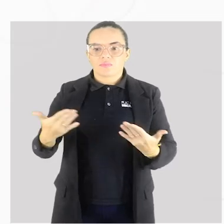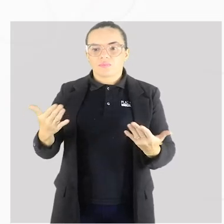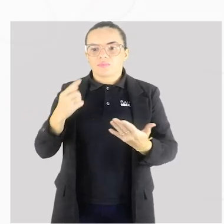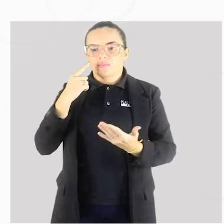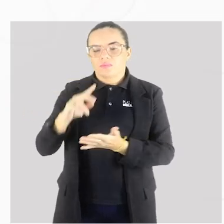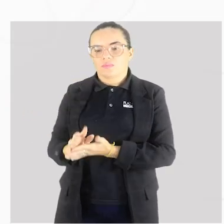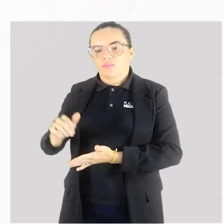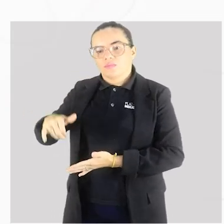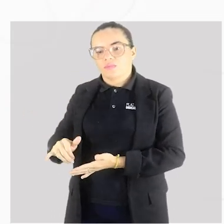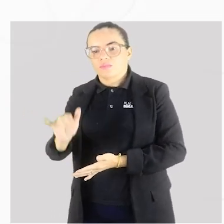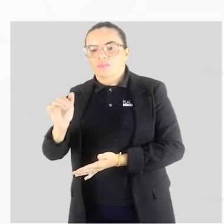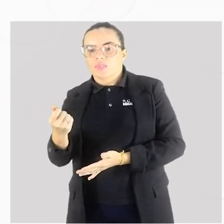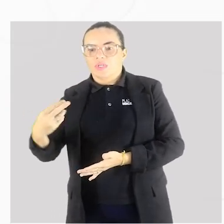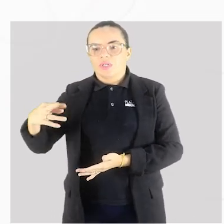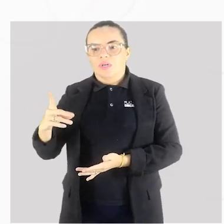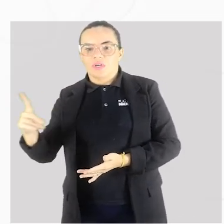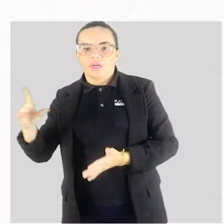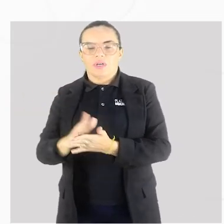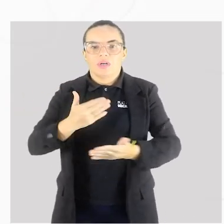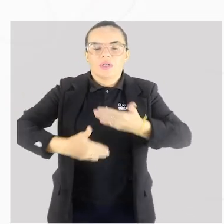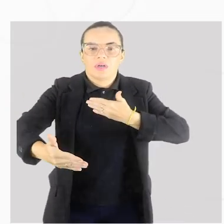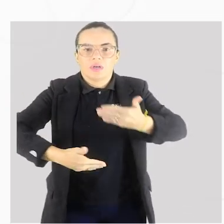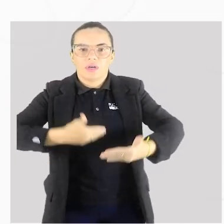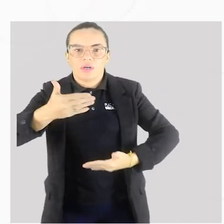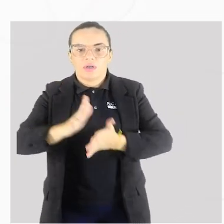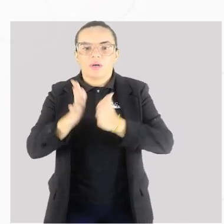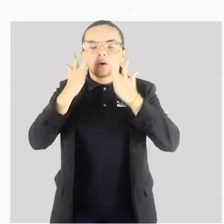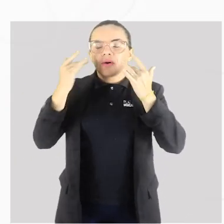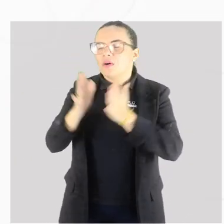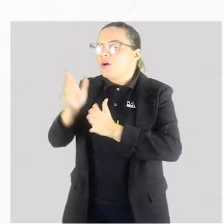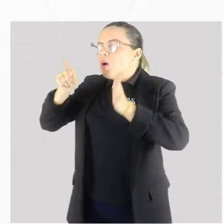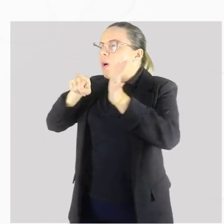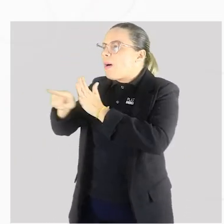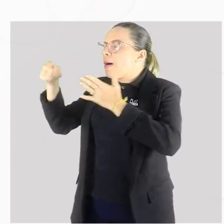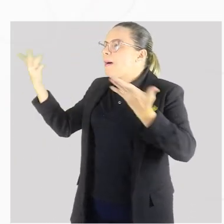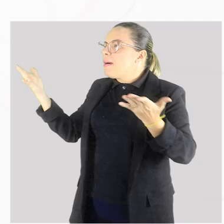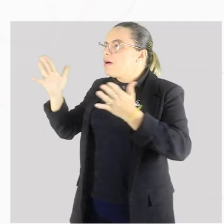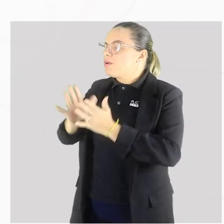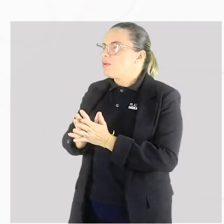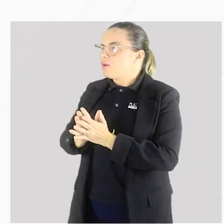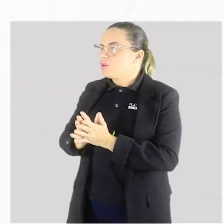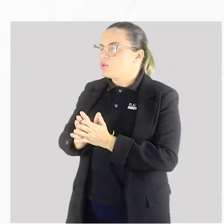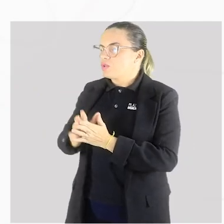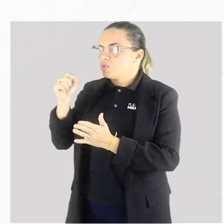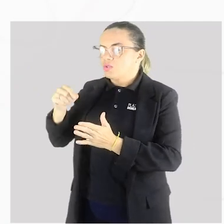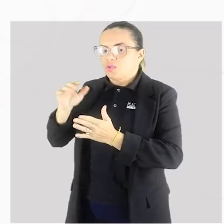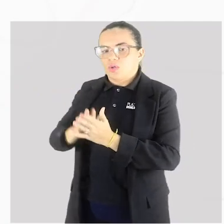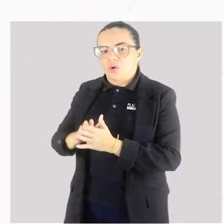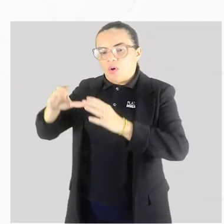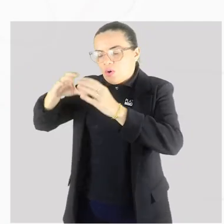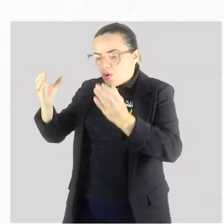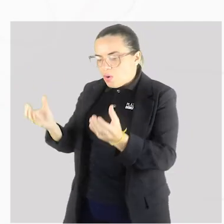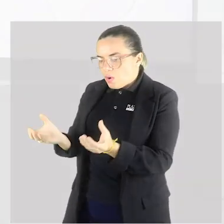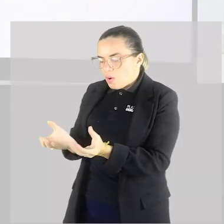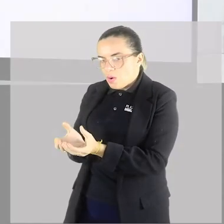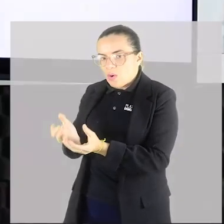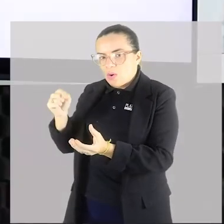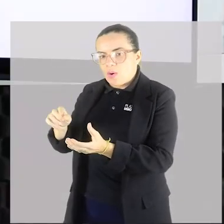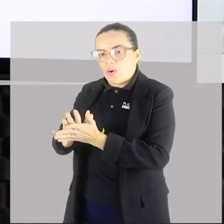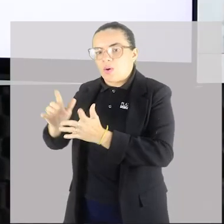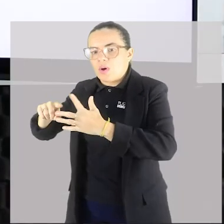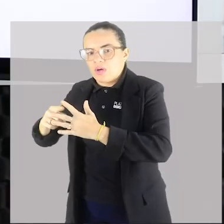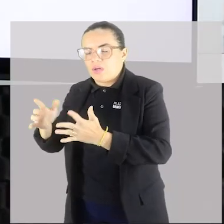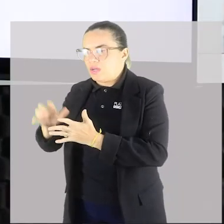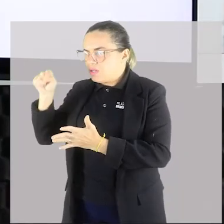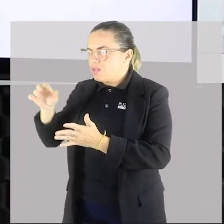onde é possível interagir com a obra. Aí a pergunta é, professor, e se isso fosse numa borracharia, seria arte? Bom, para que